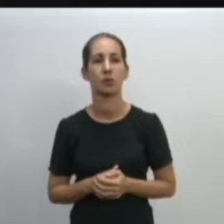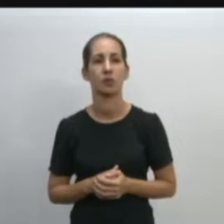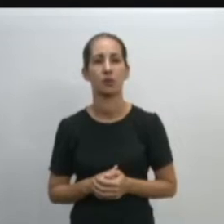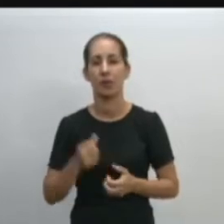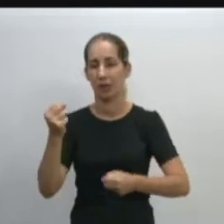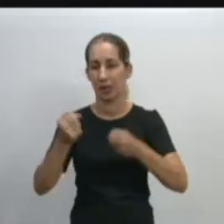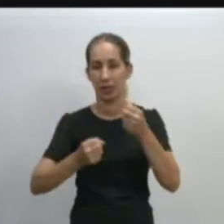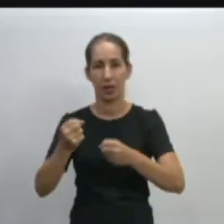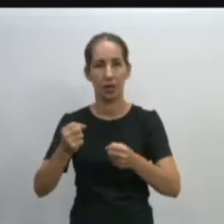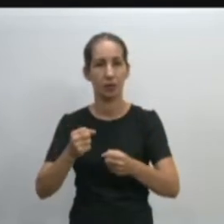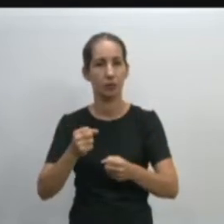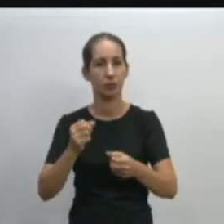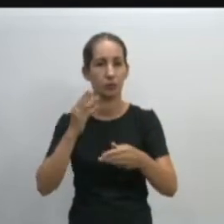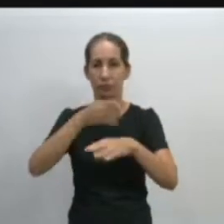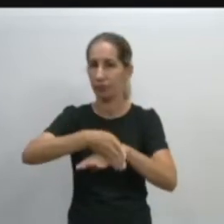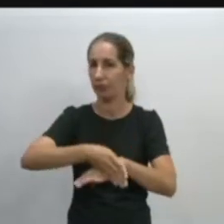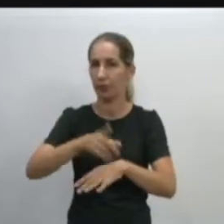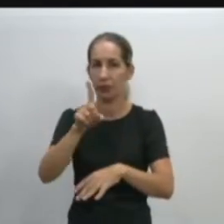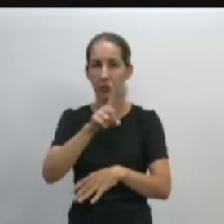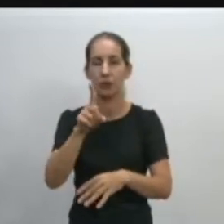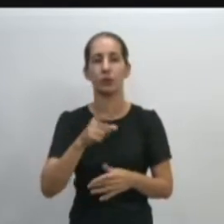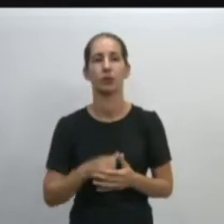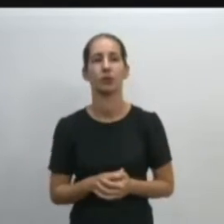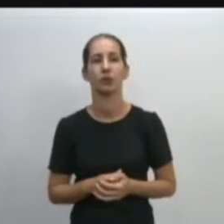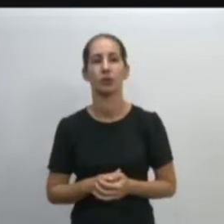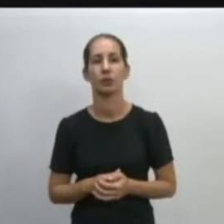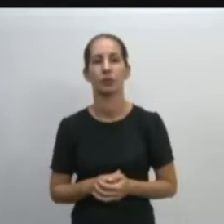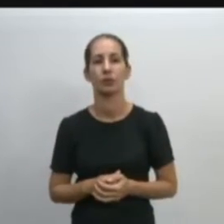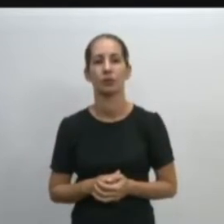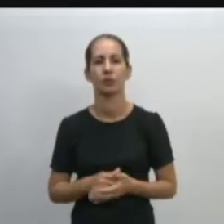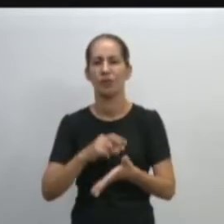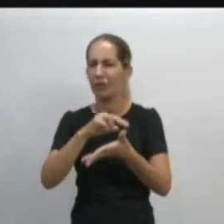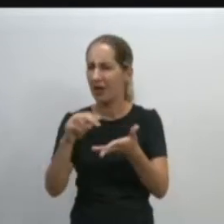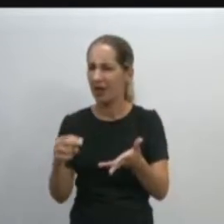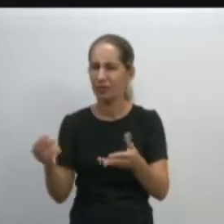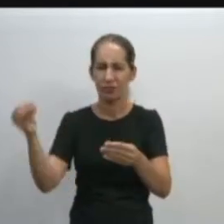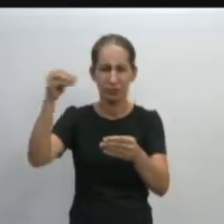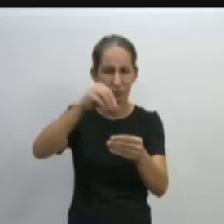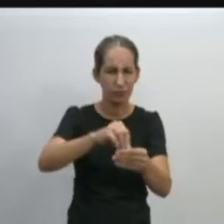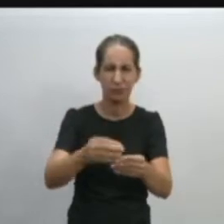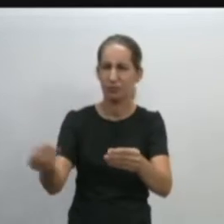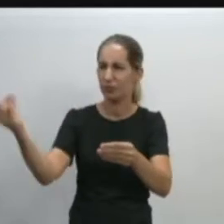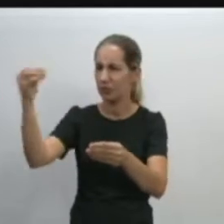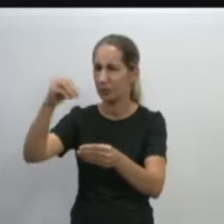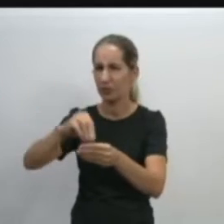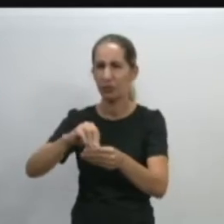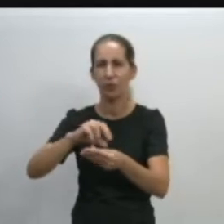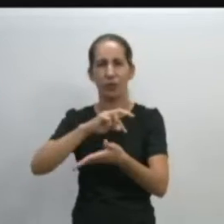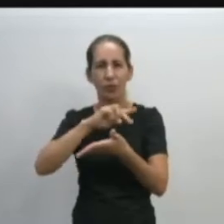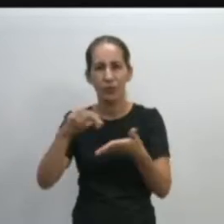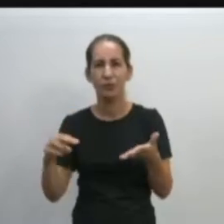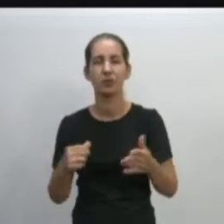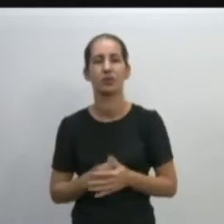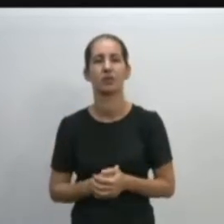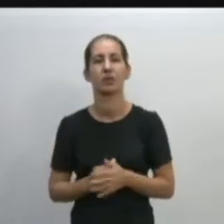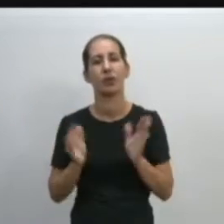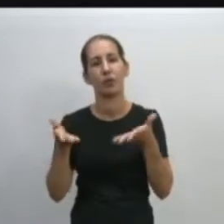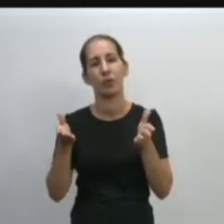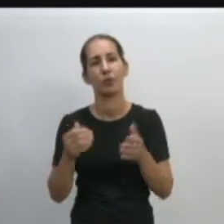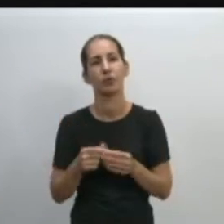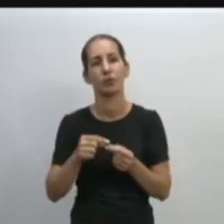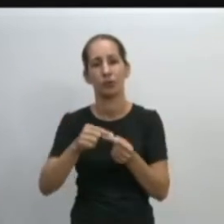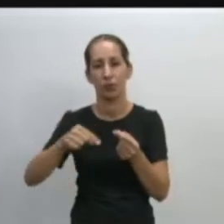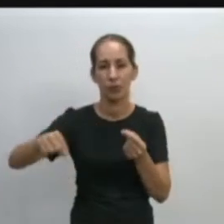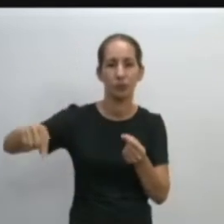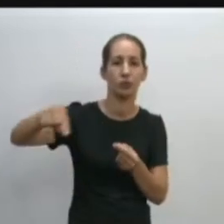os carros não caíssem nessa cratera, colocaram entulhos, colocaram restos de materiais, e hoje existe uma